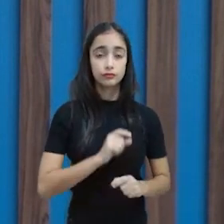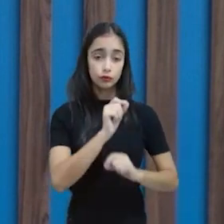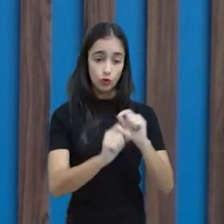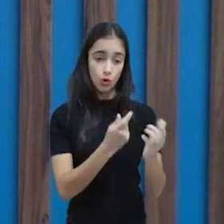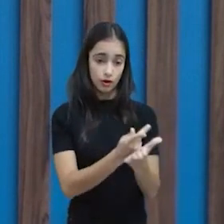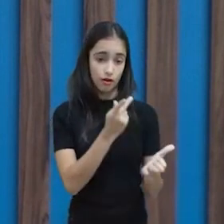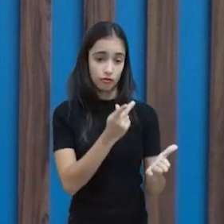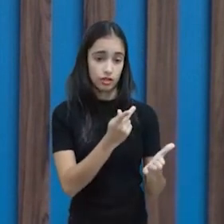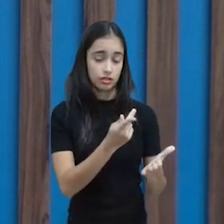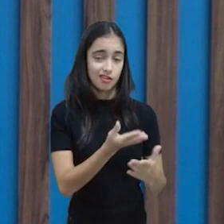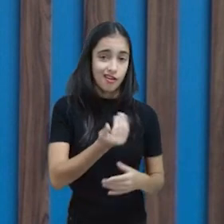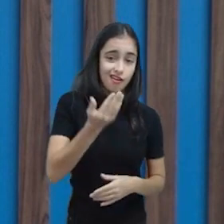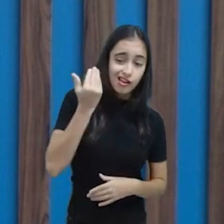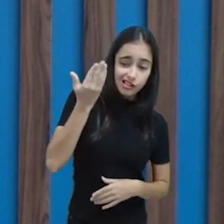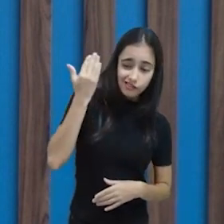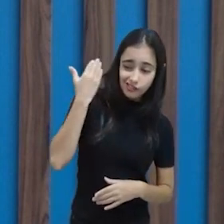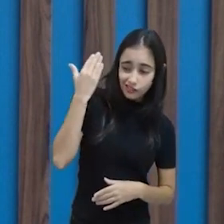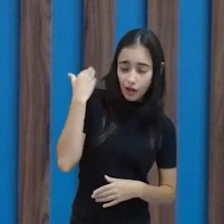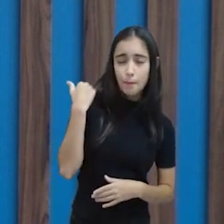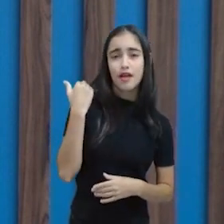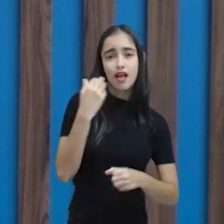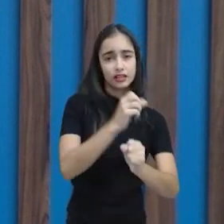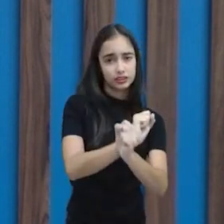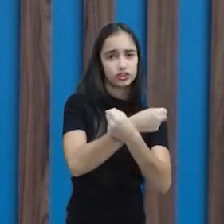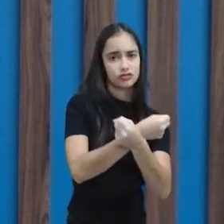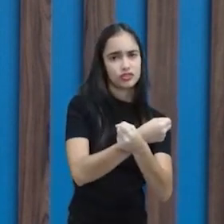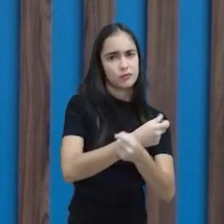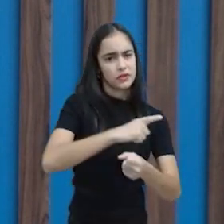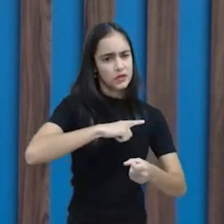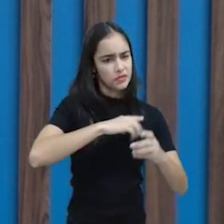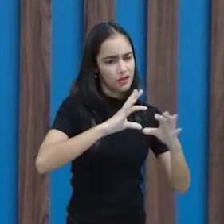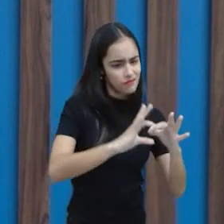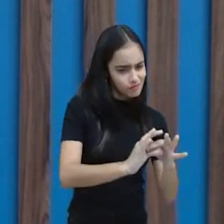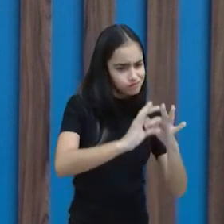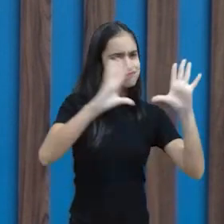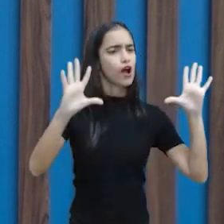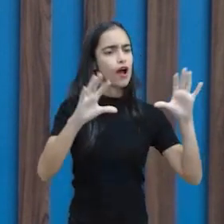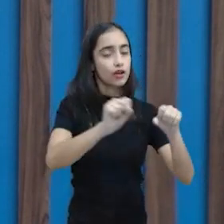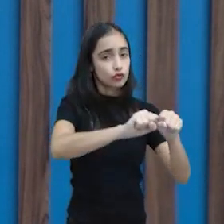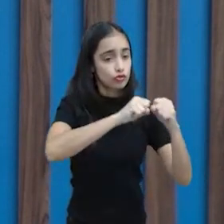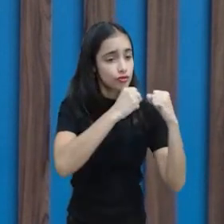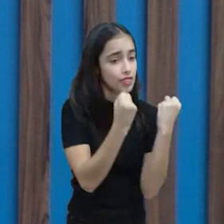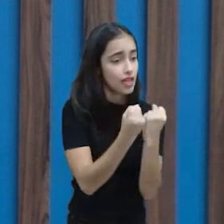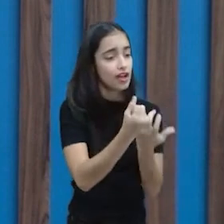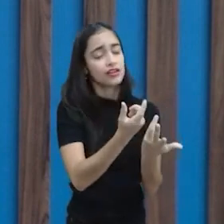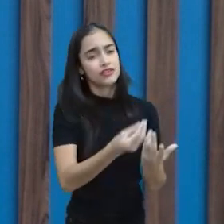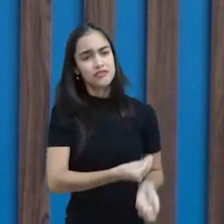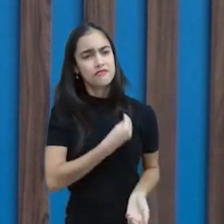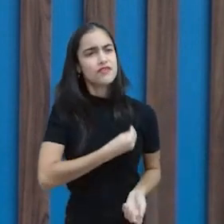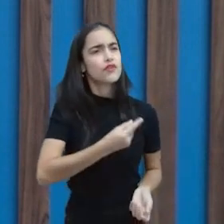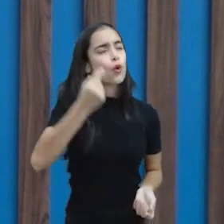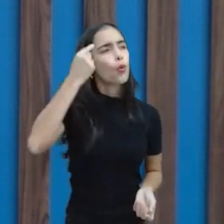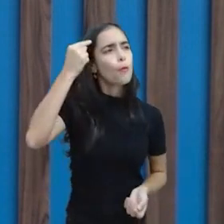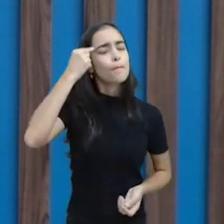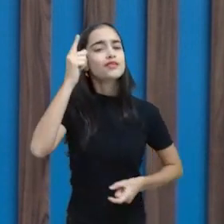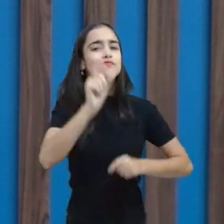acontece? Na época da escravidão, quando houve a abolição, a sociedade ela vivia com aquele